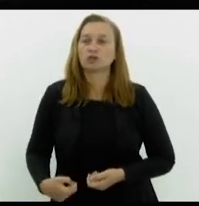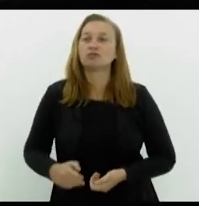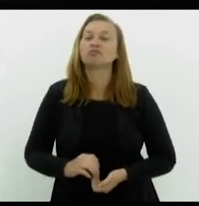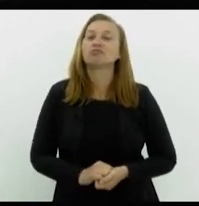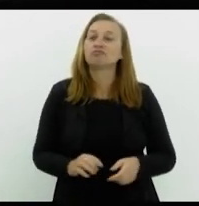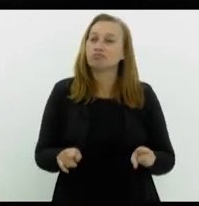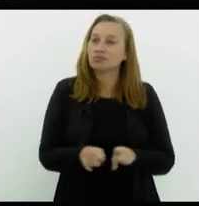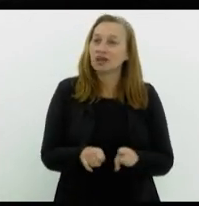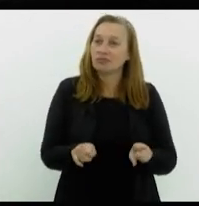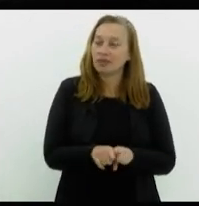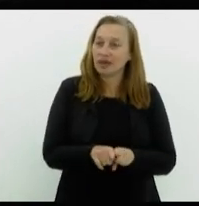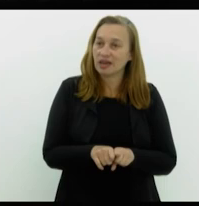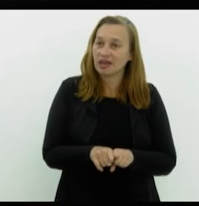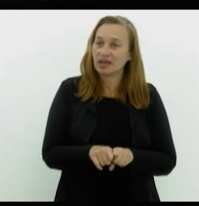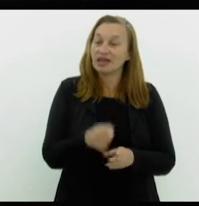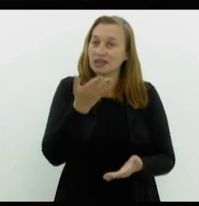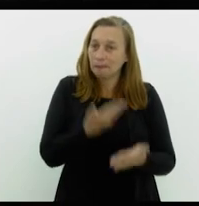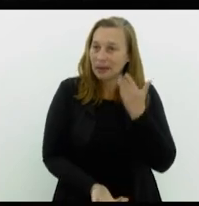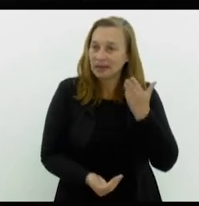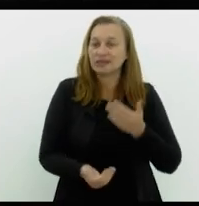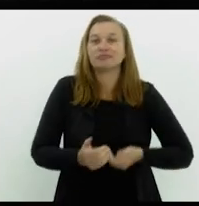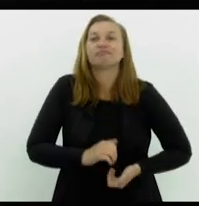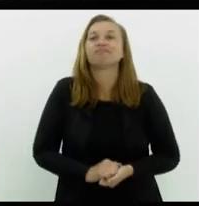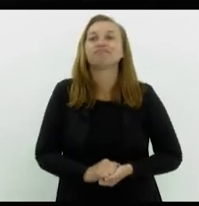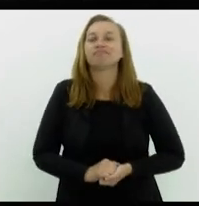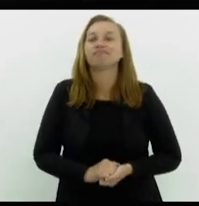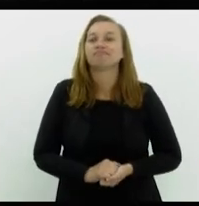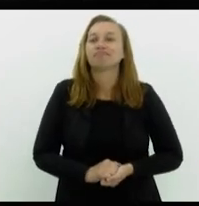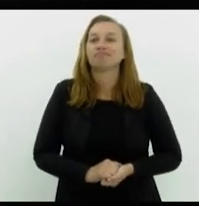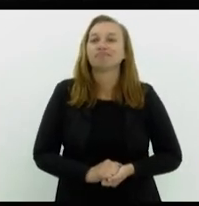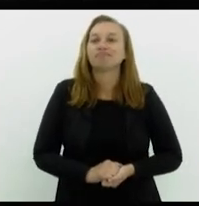também essa derrota.